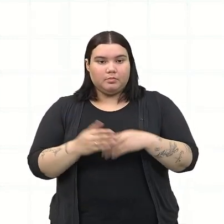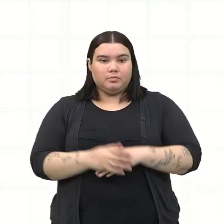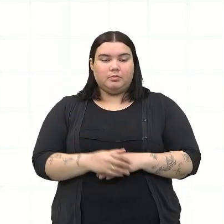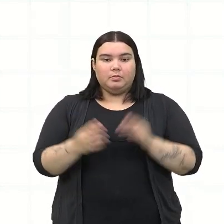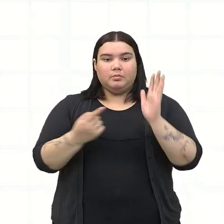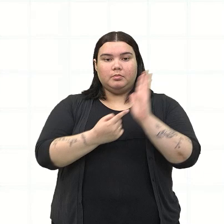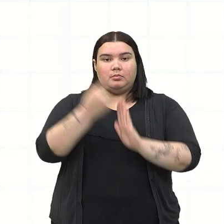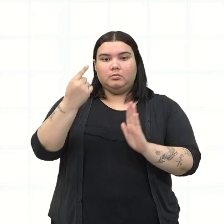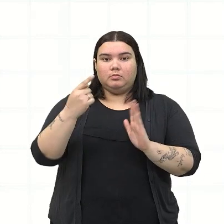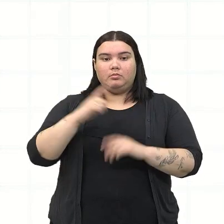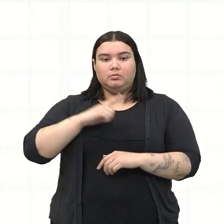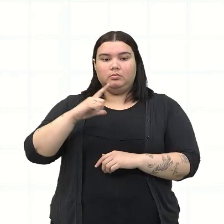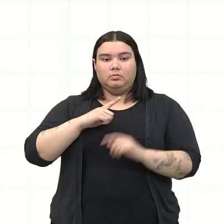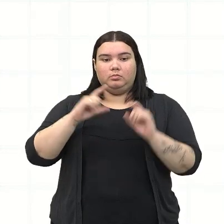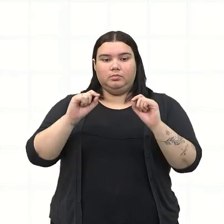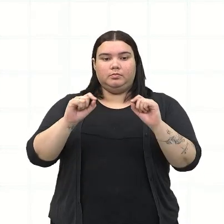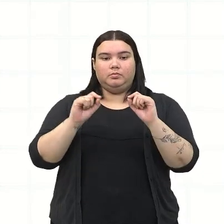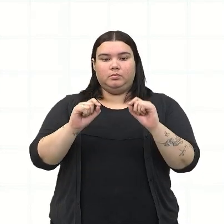vem o sujeito,